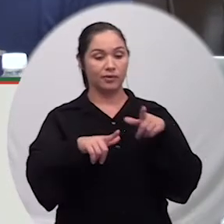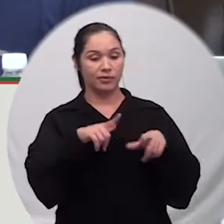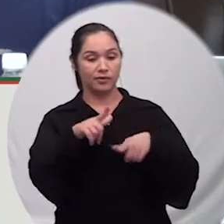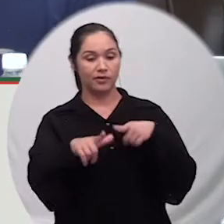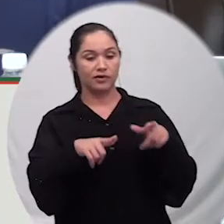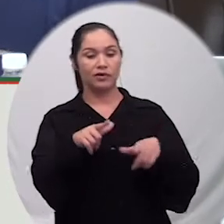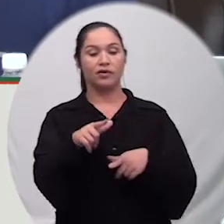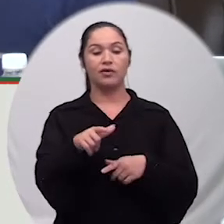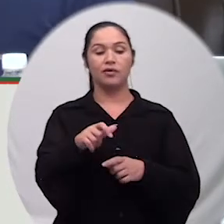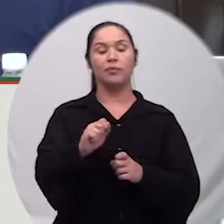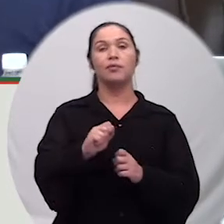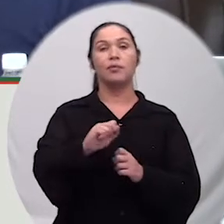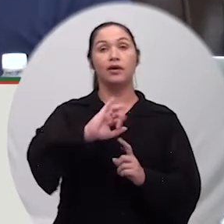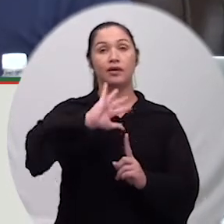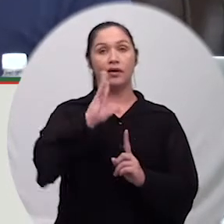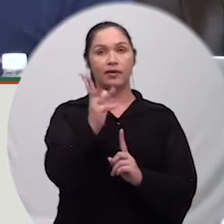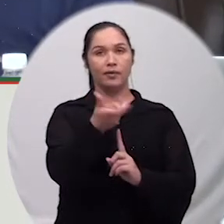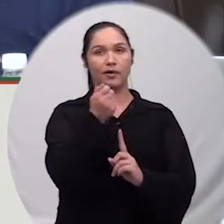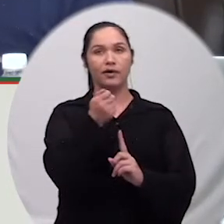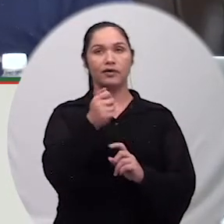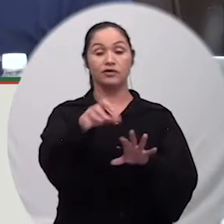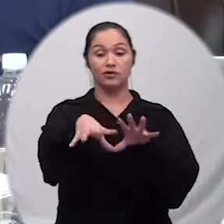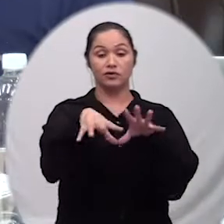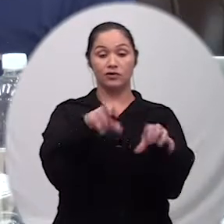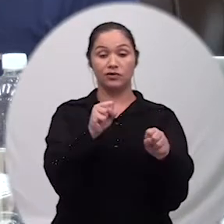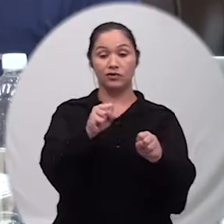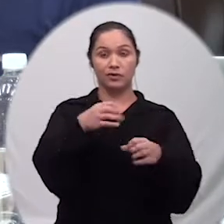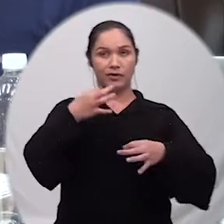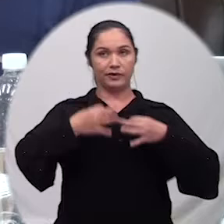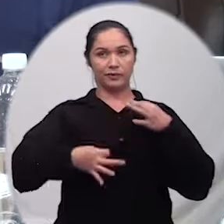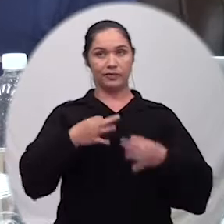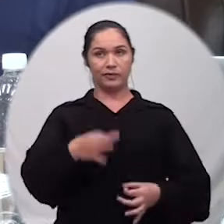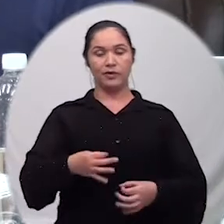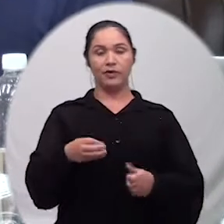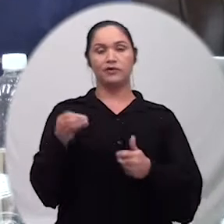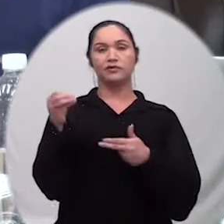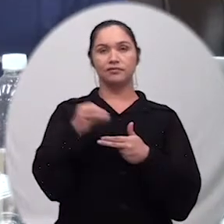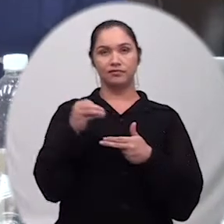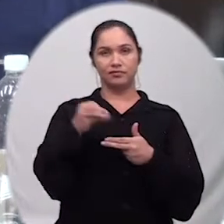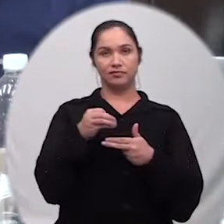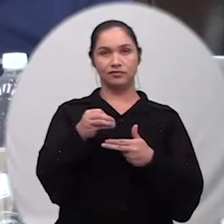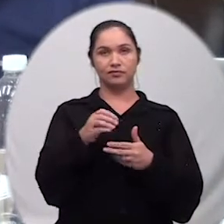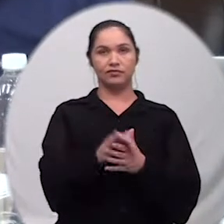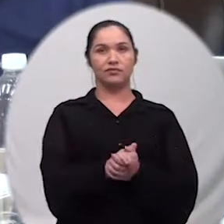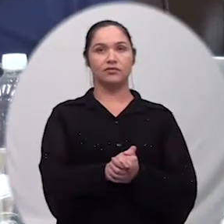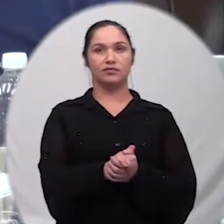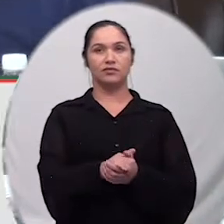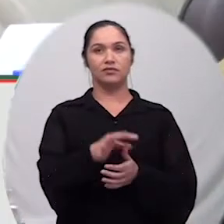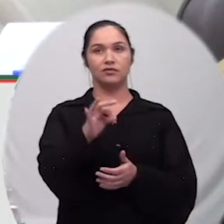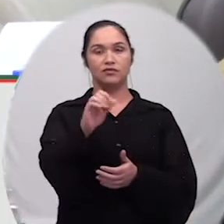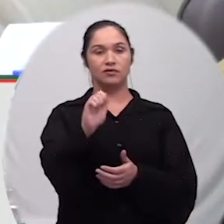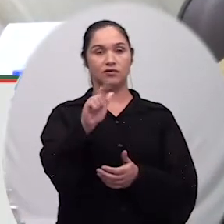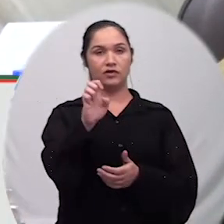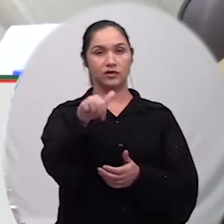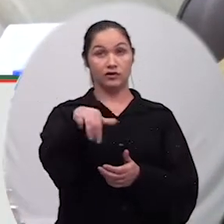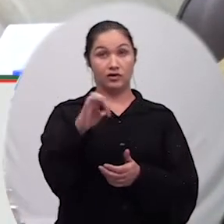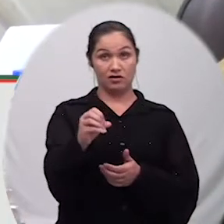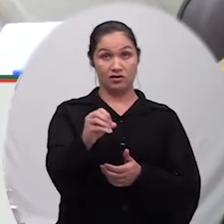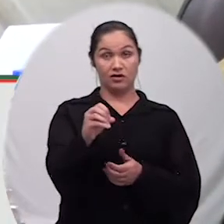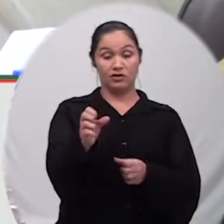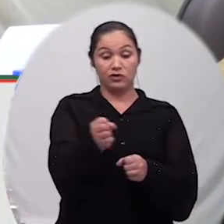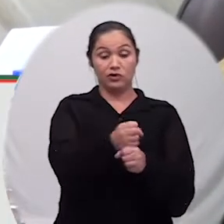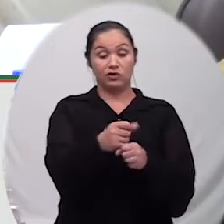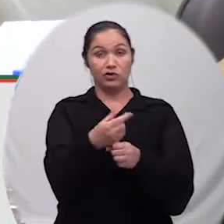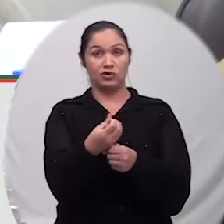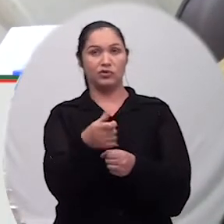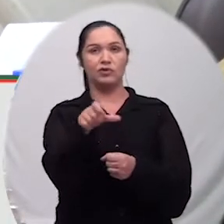e estilista, formado em moda em 2010 pela Unesc. Descobriu seu talento pelas Barbies em 2009, sempre